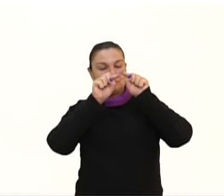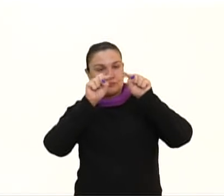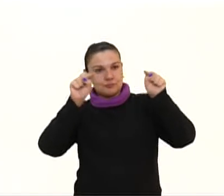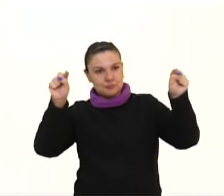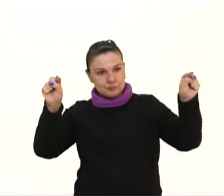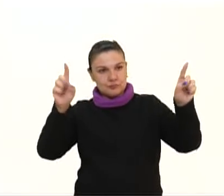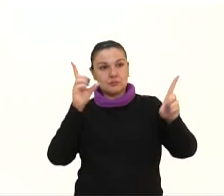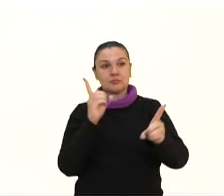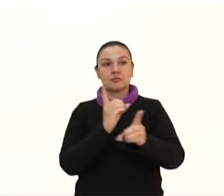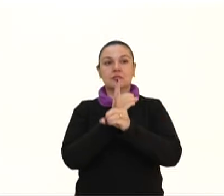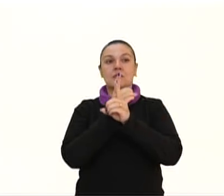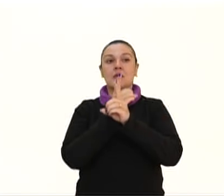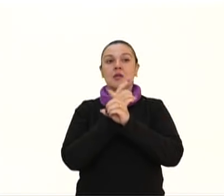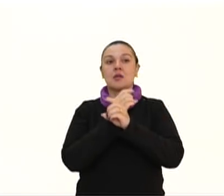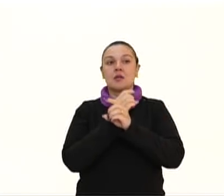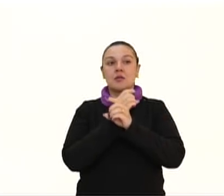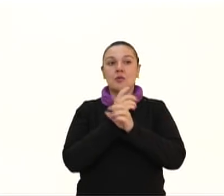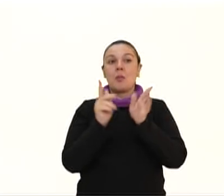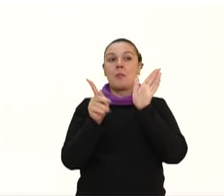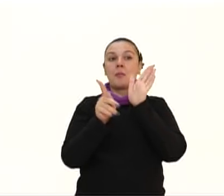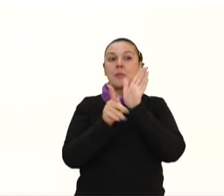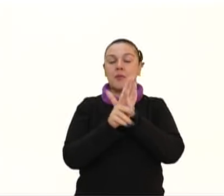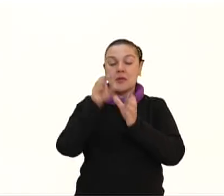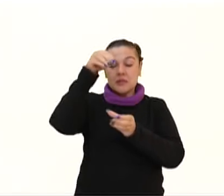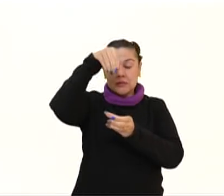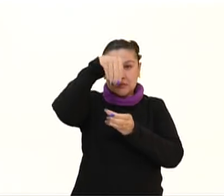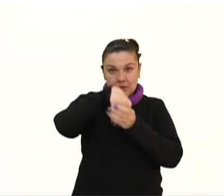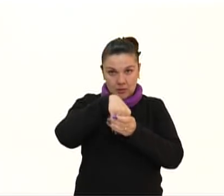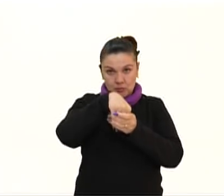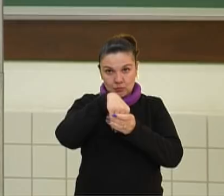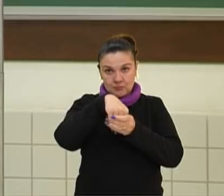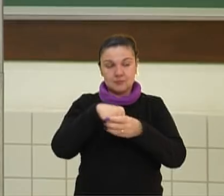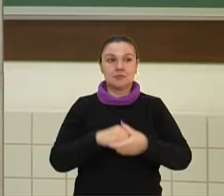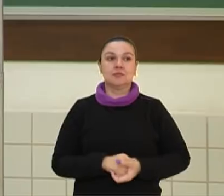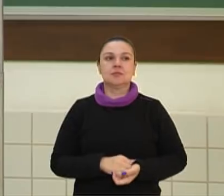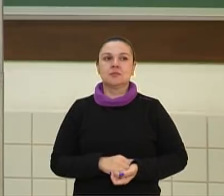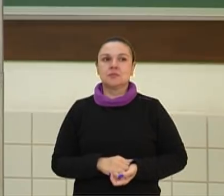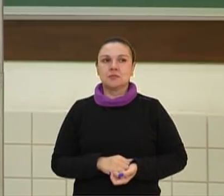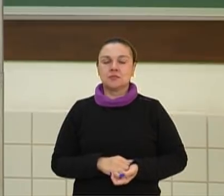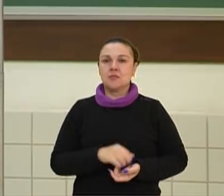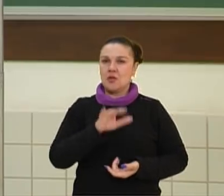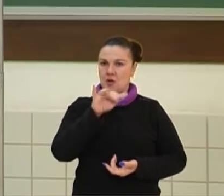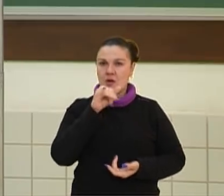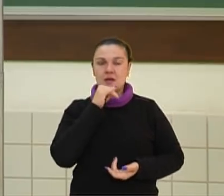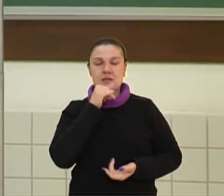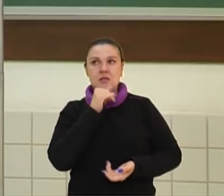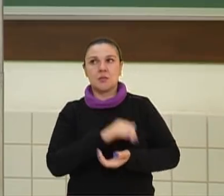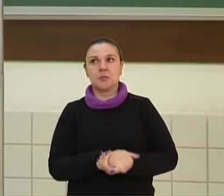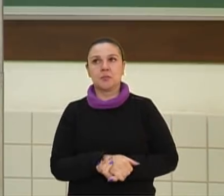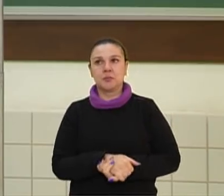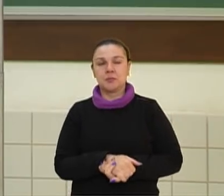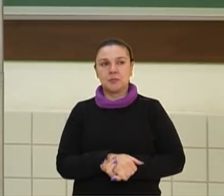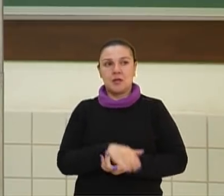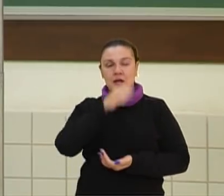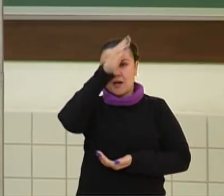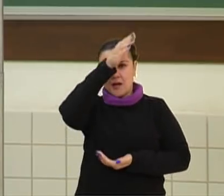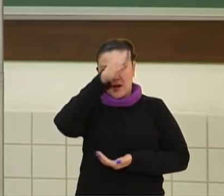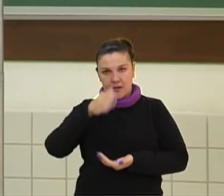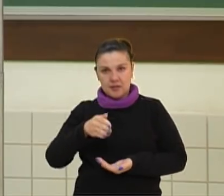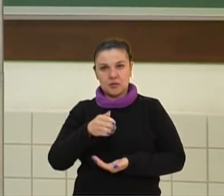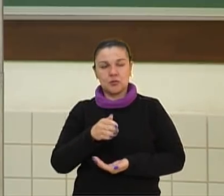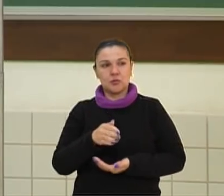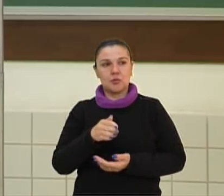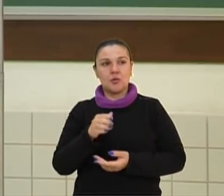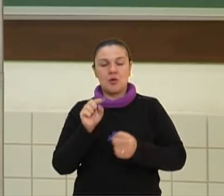reta encontram-se inscritos dentro de um polígono. Então, se você pegar um segmento de reta que vai a